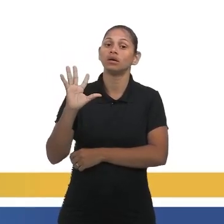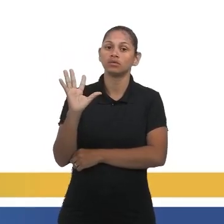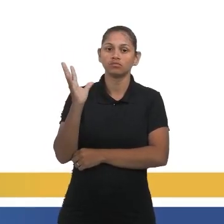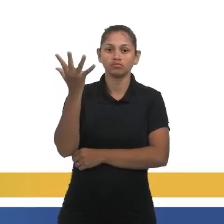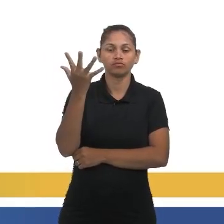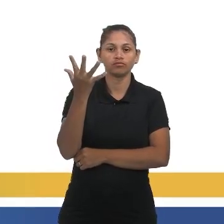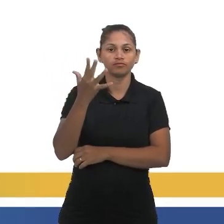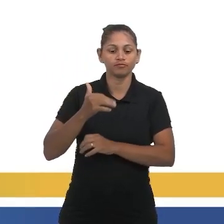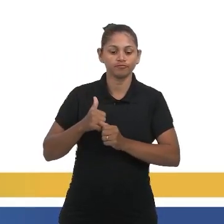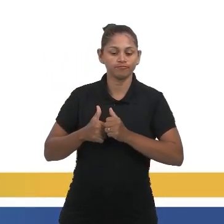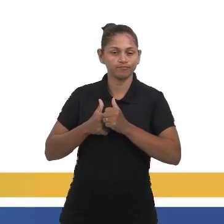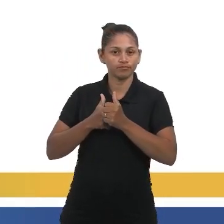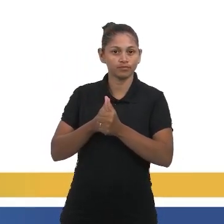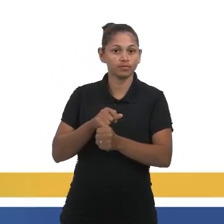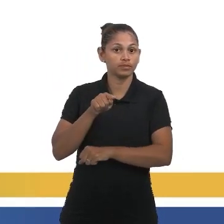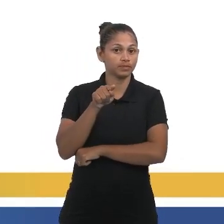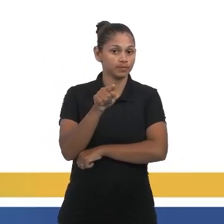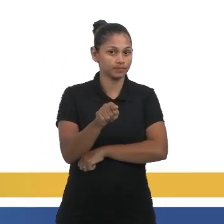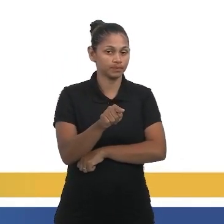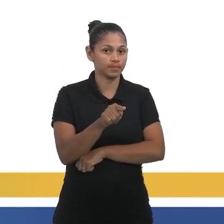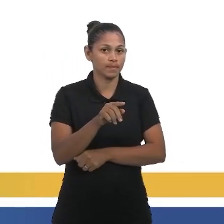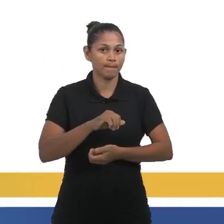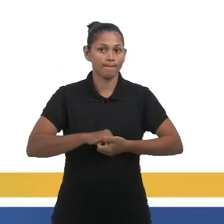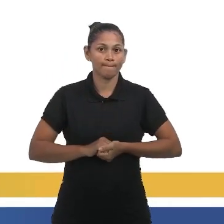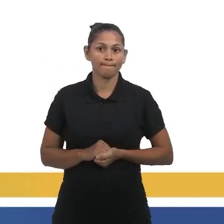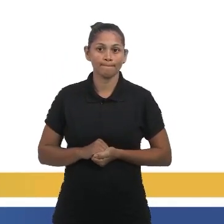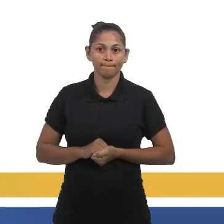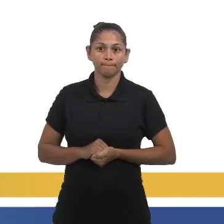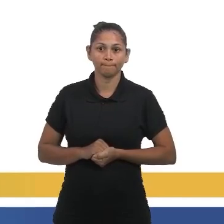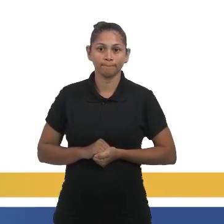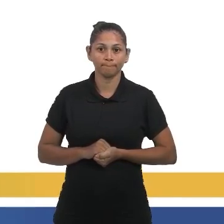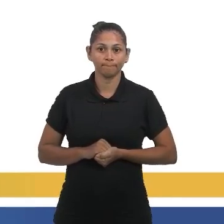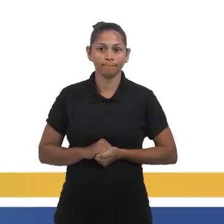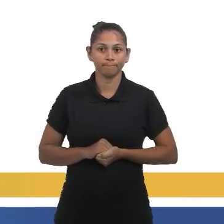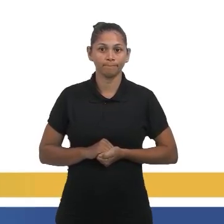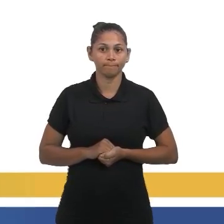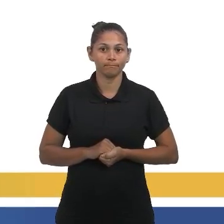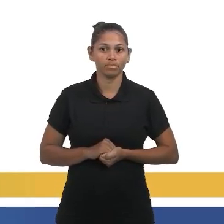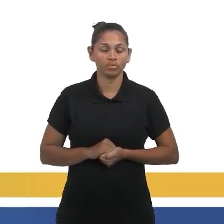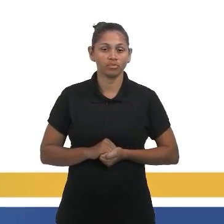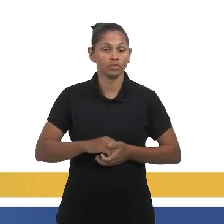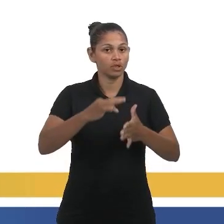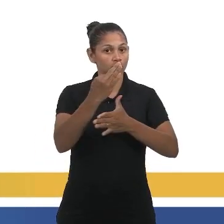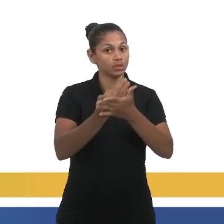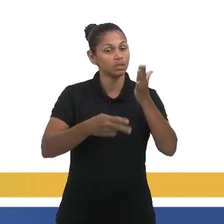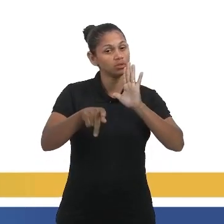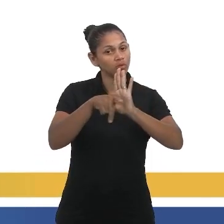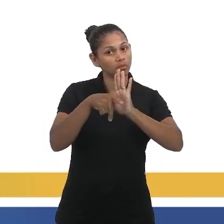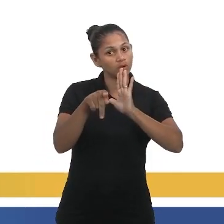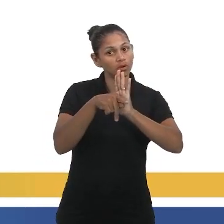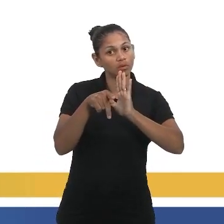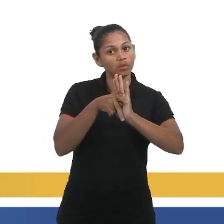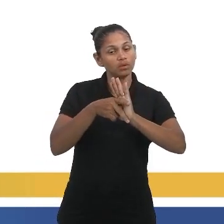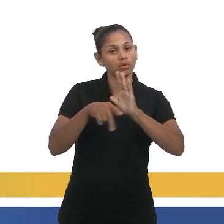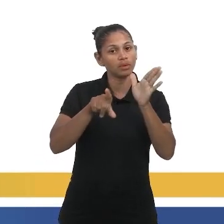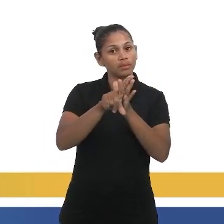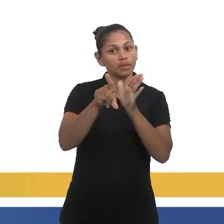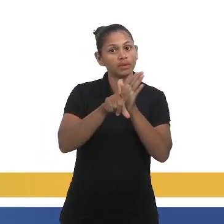vindo atrás de você. Então, esse é o texto gerador da pergunta. Vamos ao enunciado.